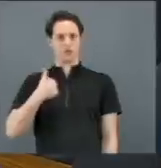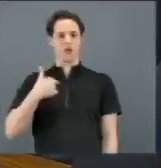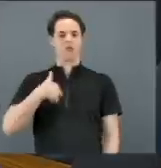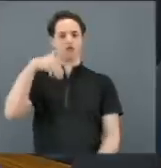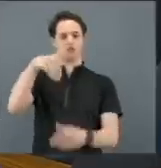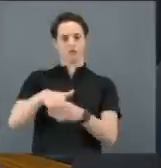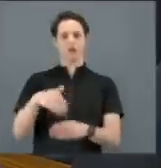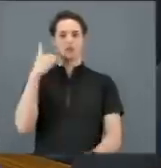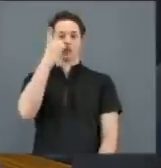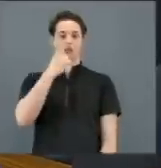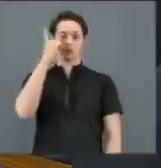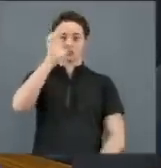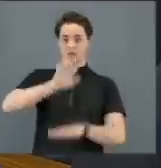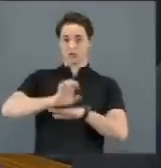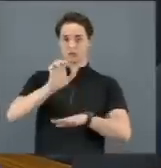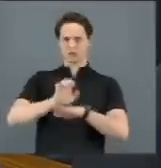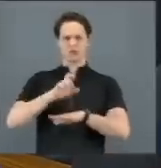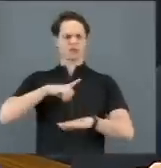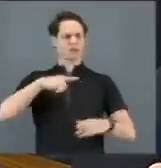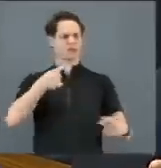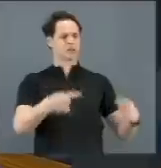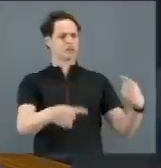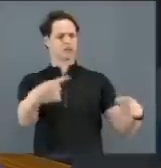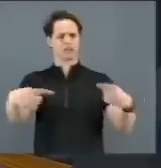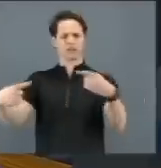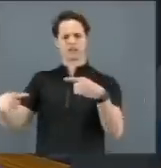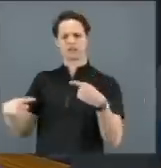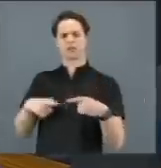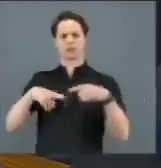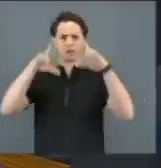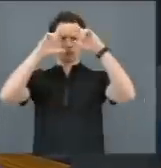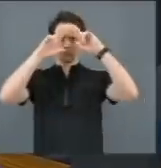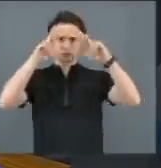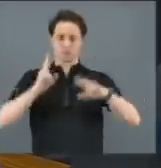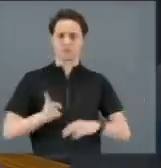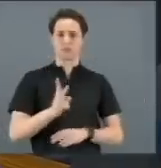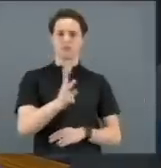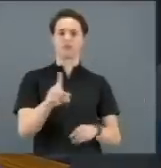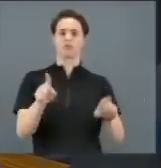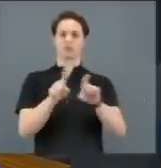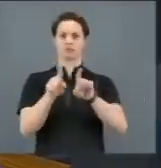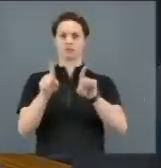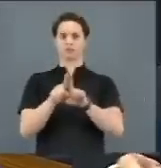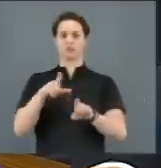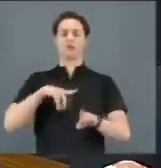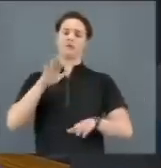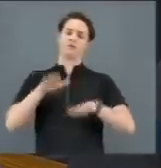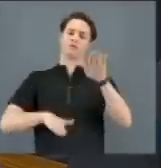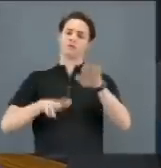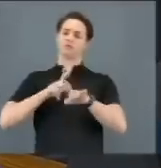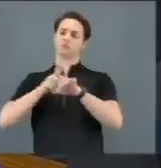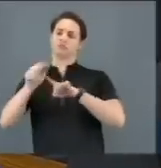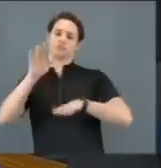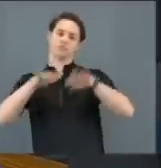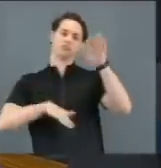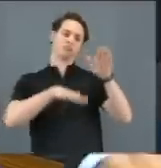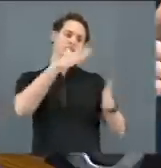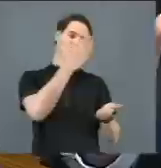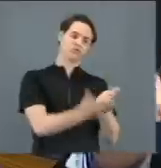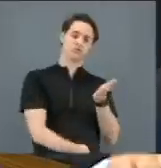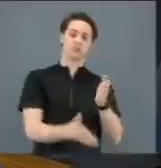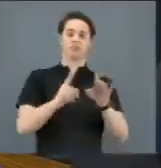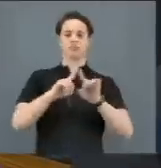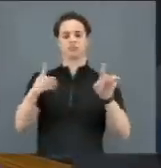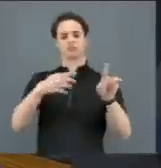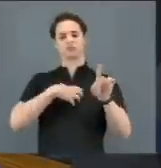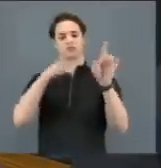sempre foi de embates ideológicos, respeitosos. Às vezes ganhava, às vezes perdia, mas